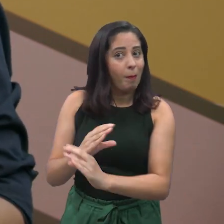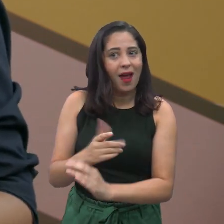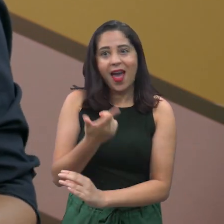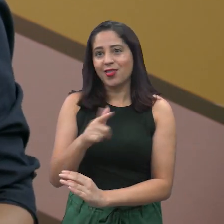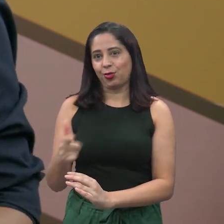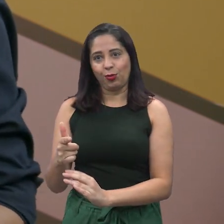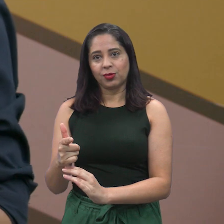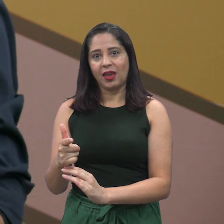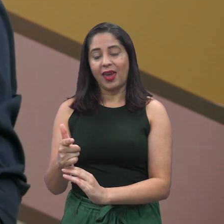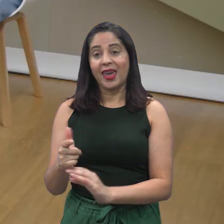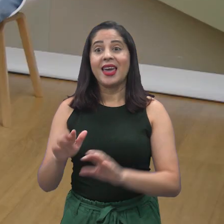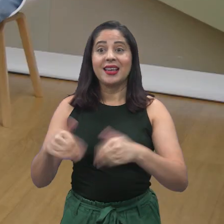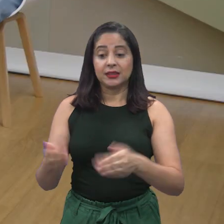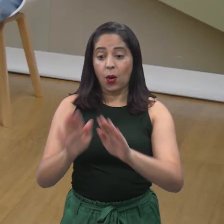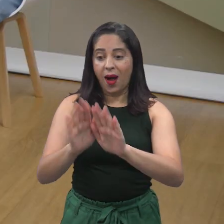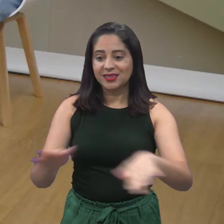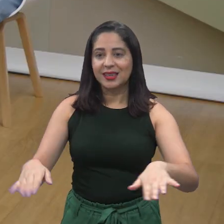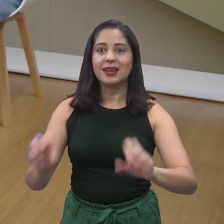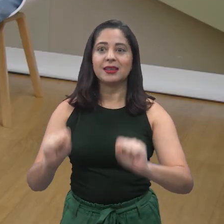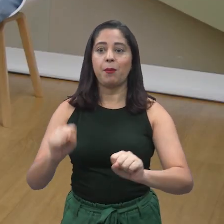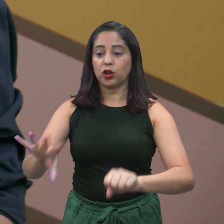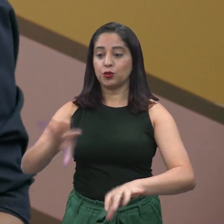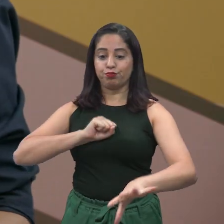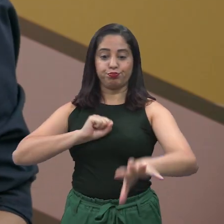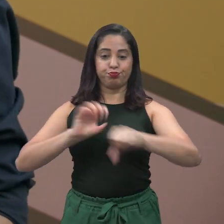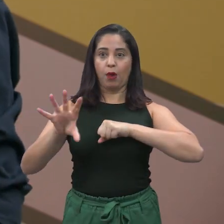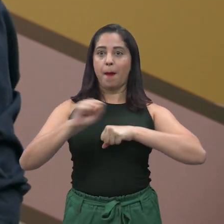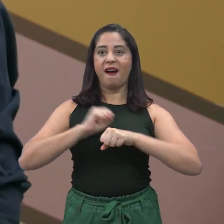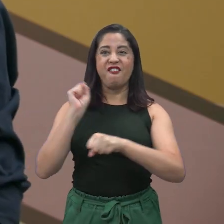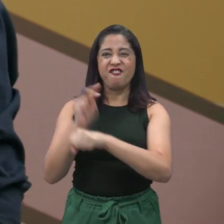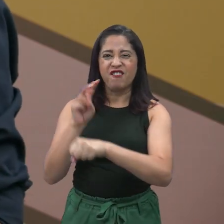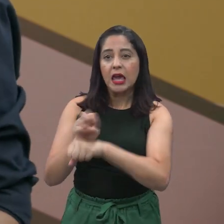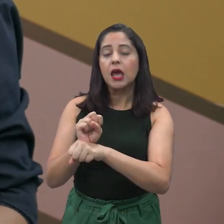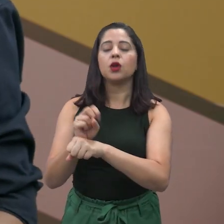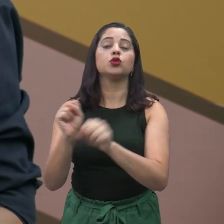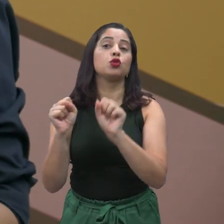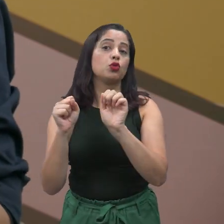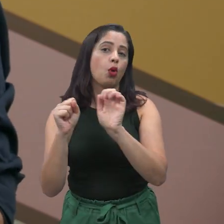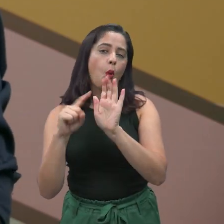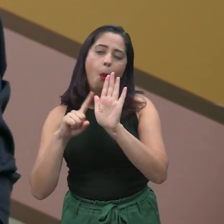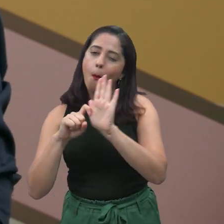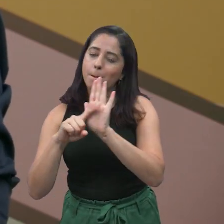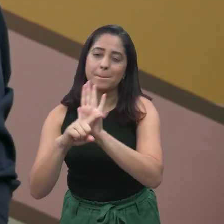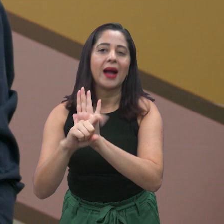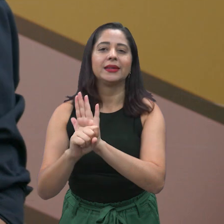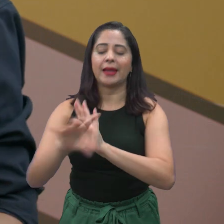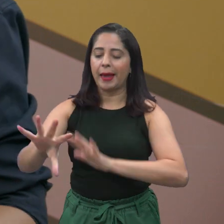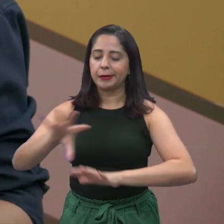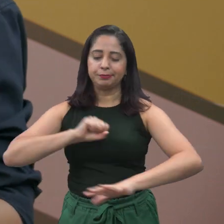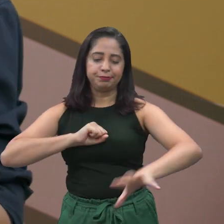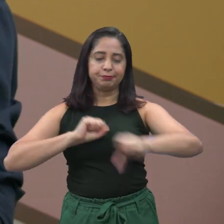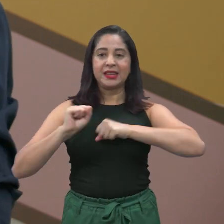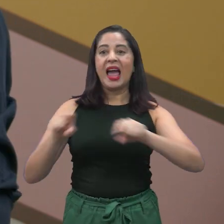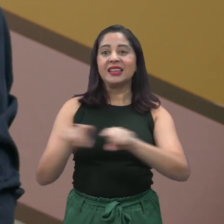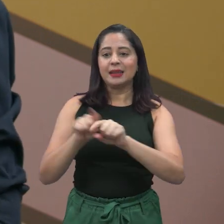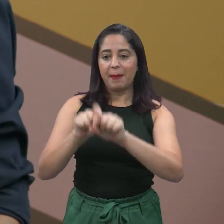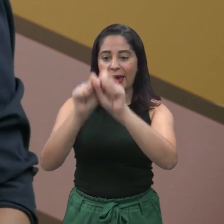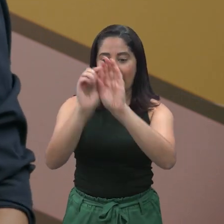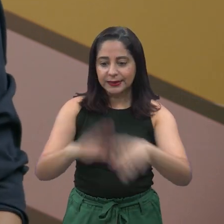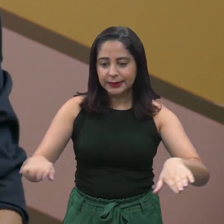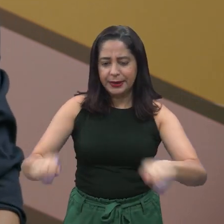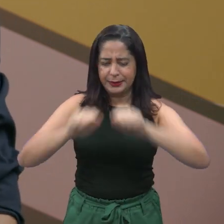fase ainda pode ter muita brecha para as infecções, seja virais e bacterianas, e que são intensificadas com contato com mais